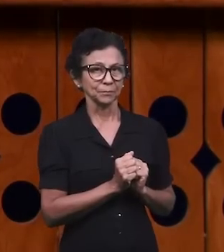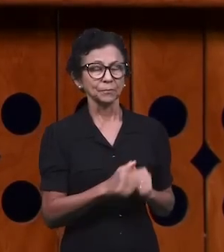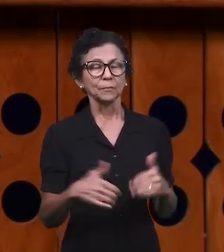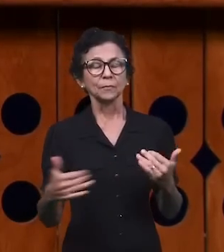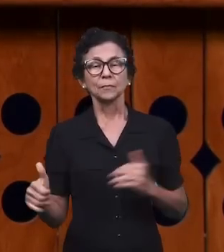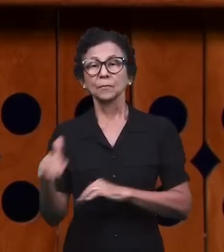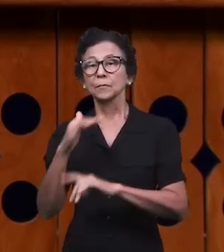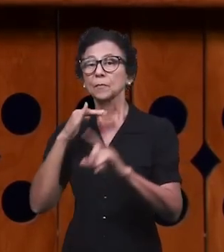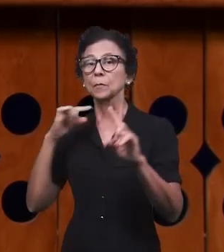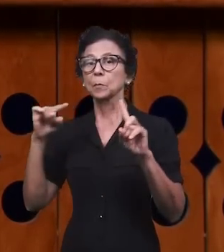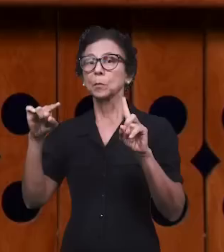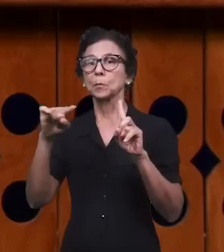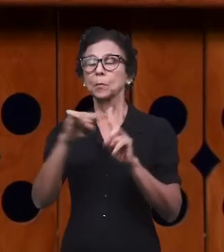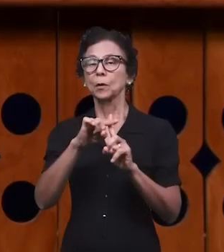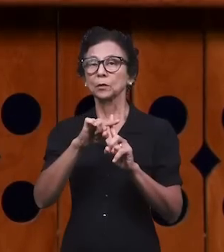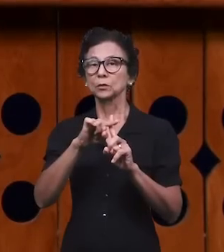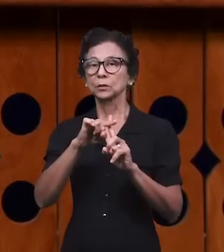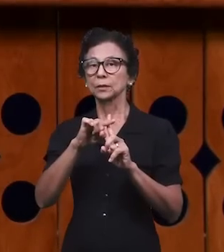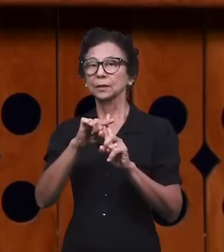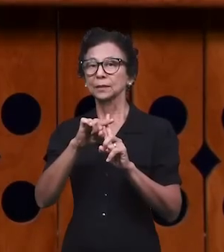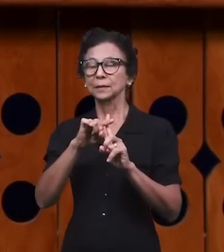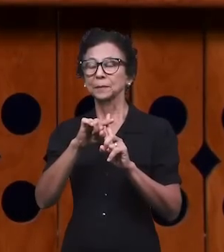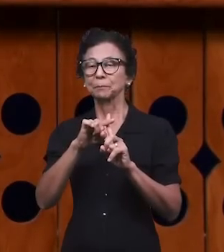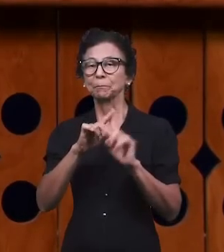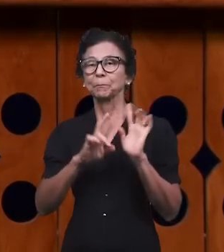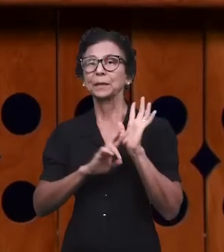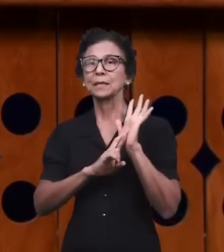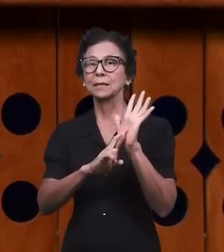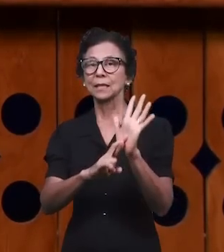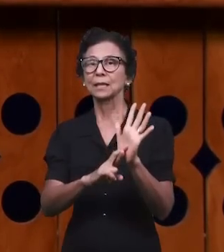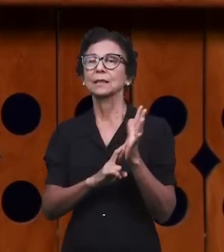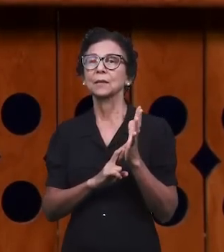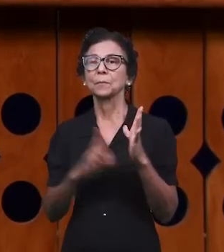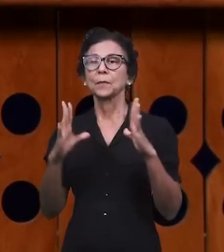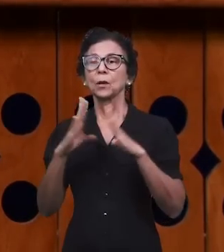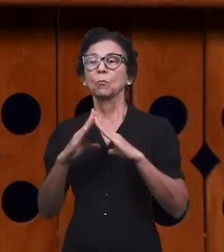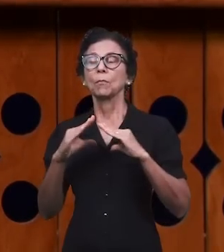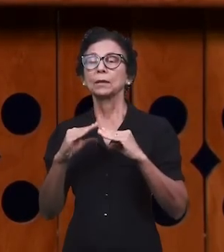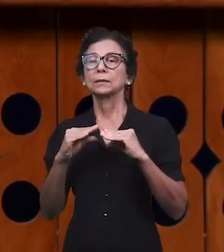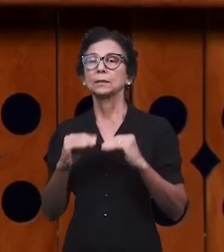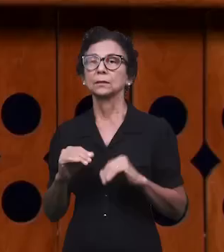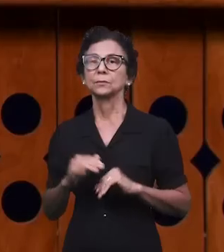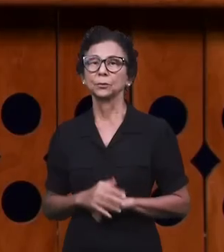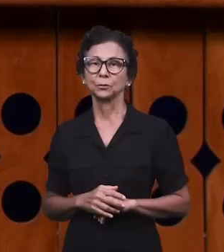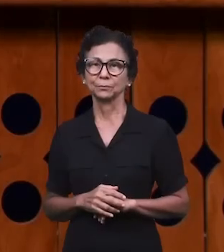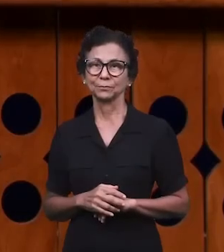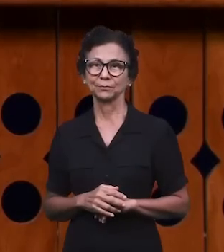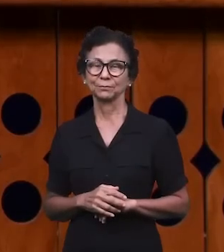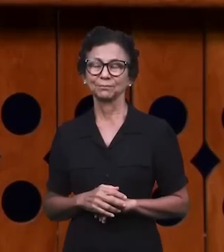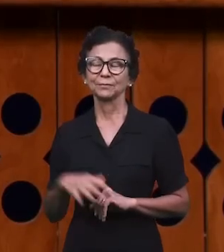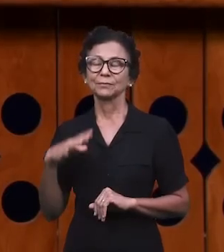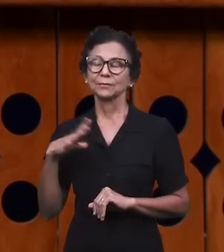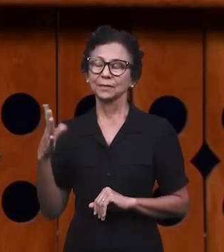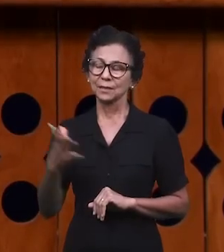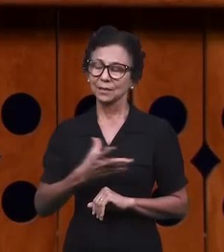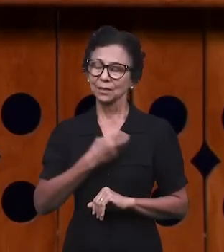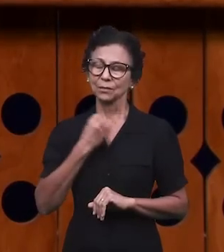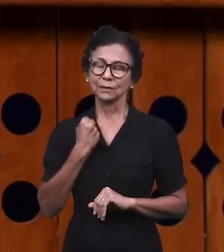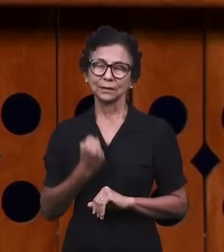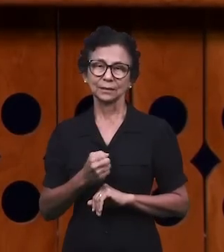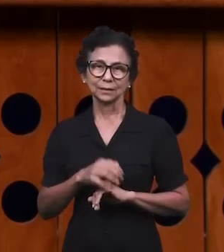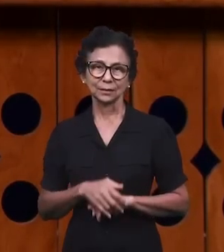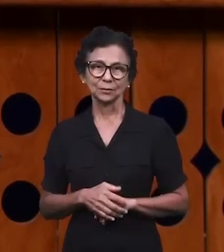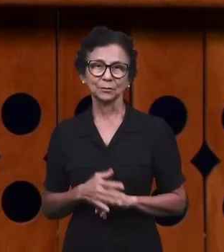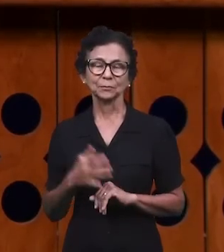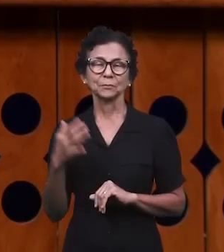do Calvário nasce uma doçura para nós. Nasce a doçura da salvação. A salvação, ela é doce.